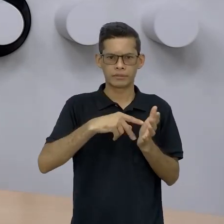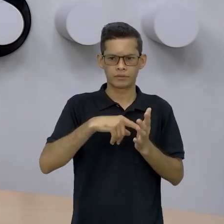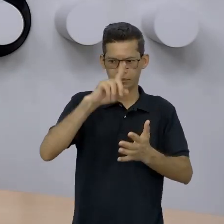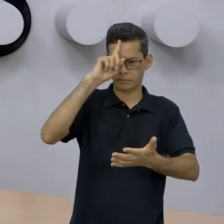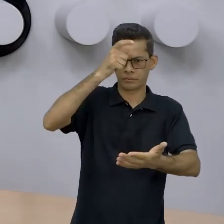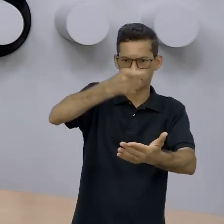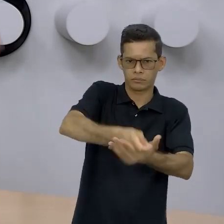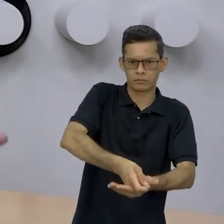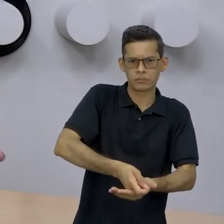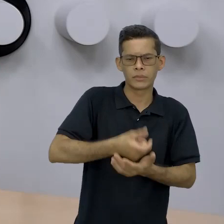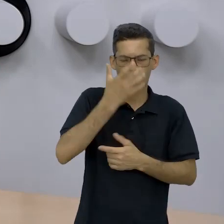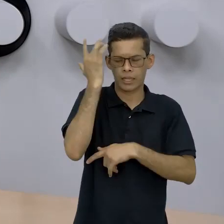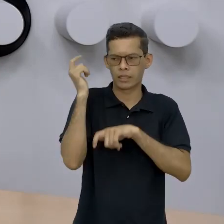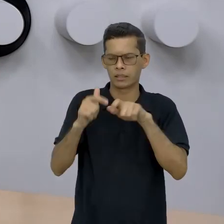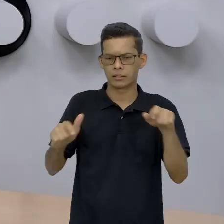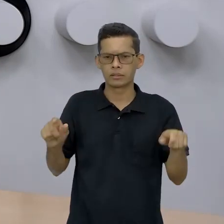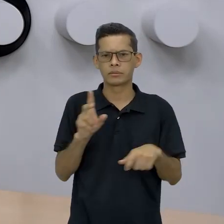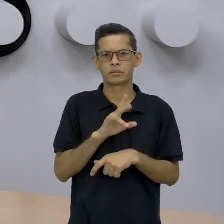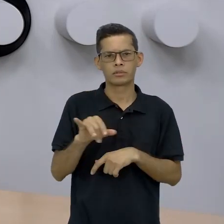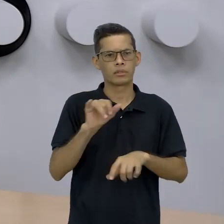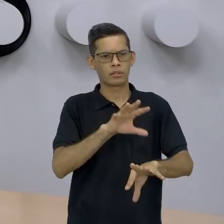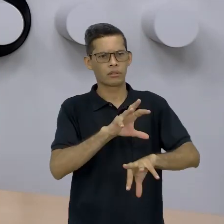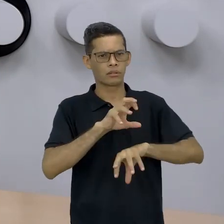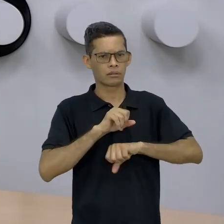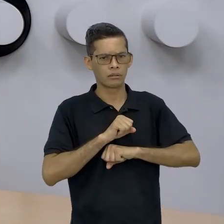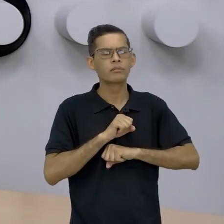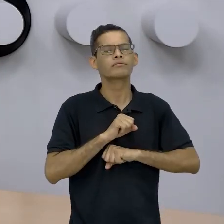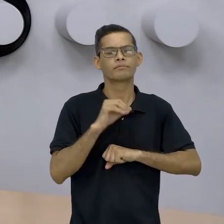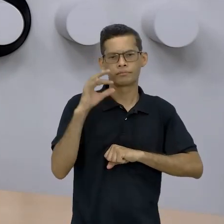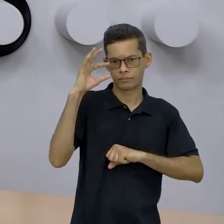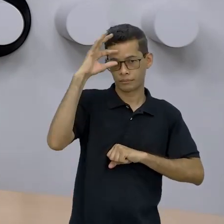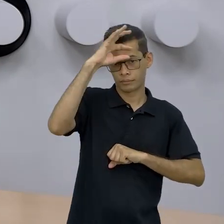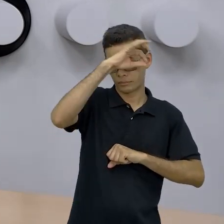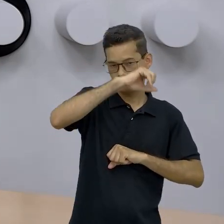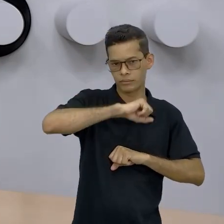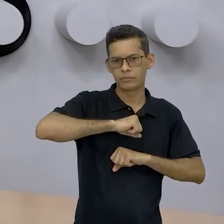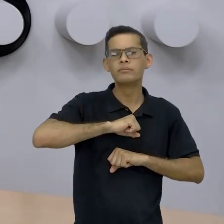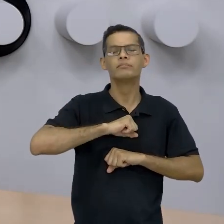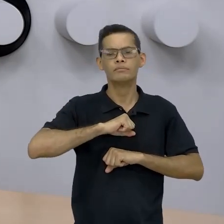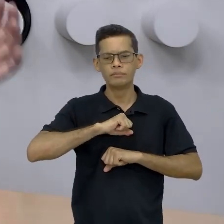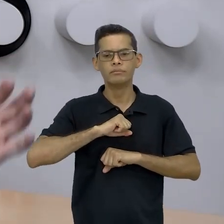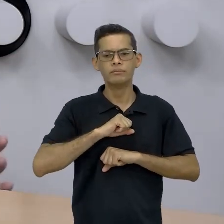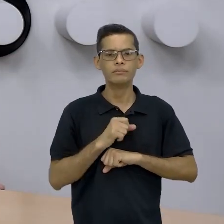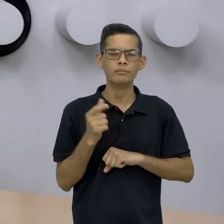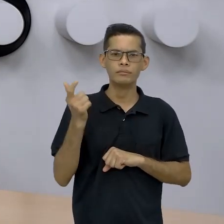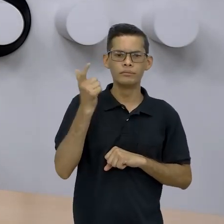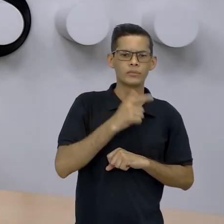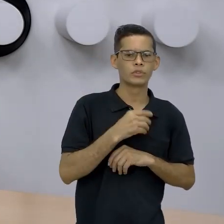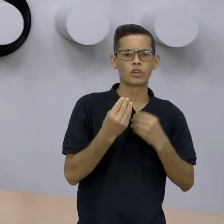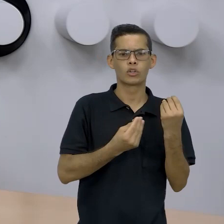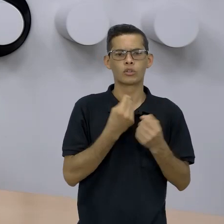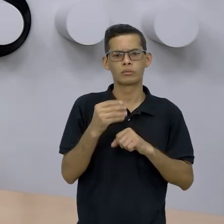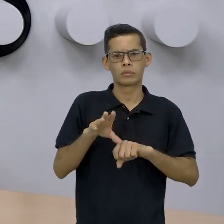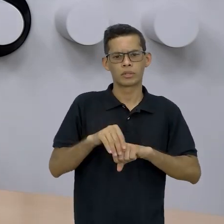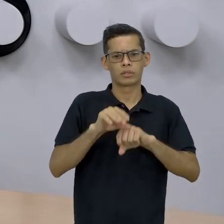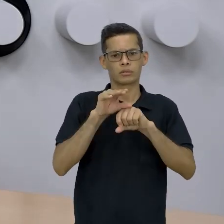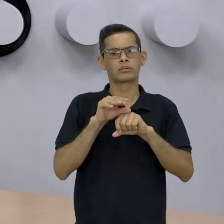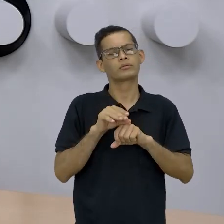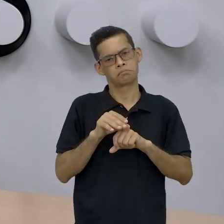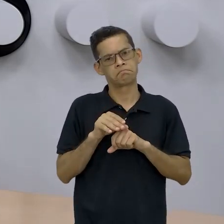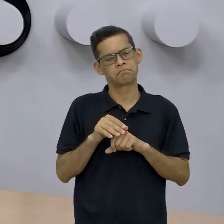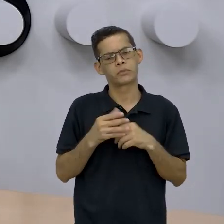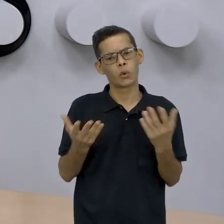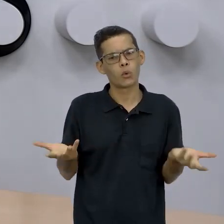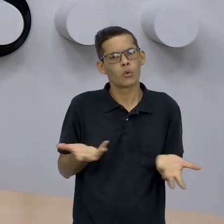que as pessoas vão, de alguma forma, agregar, vão apreender e acabam compreendendo até como conhecimento. Então, a